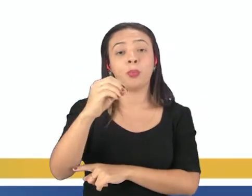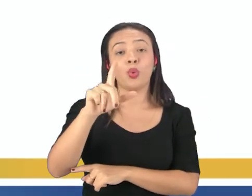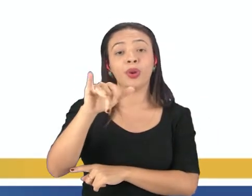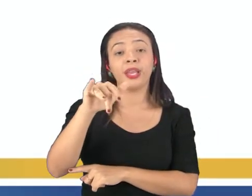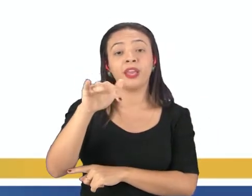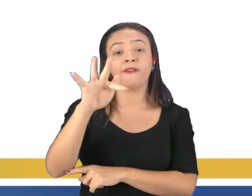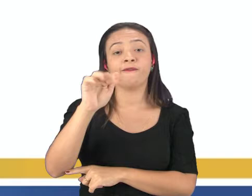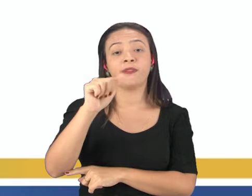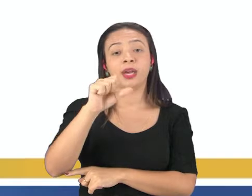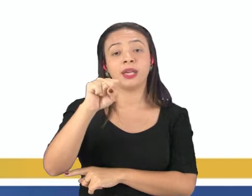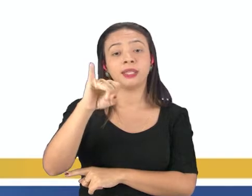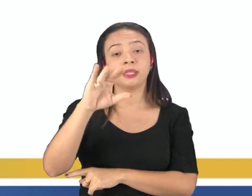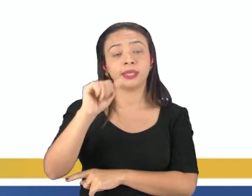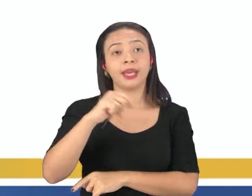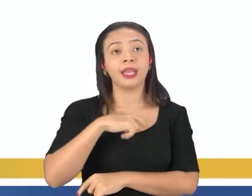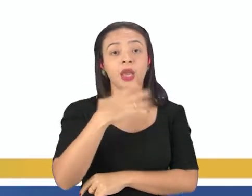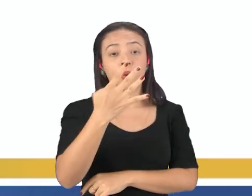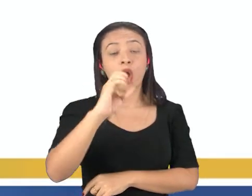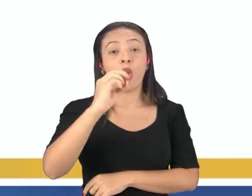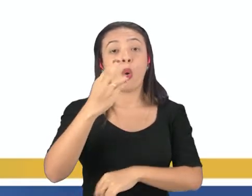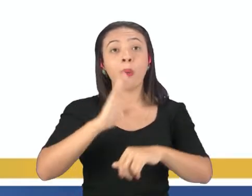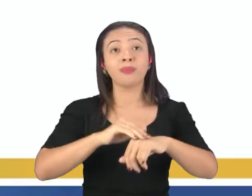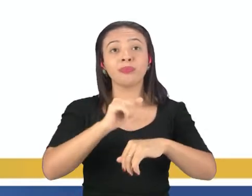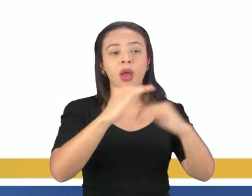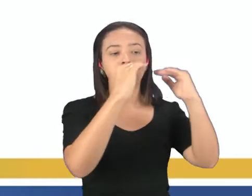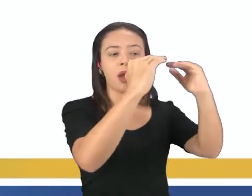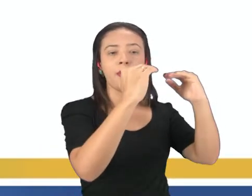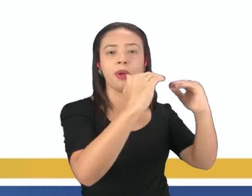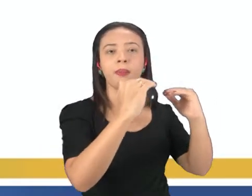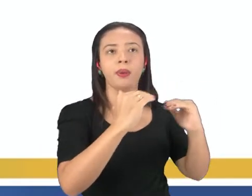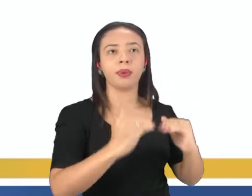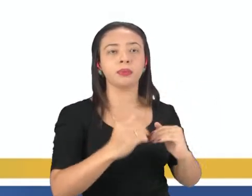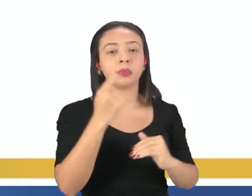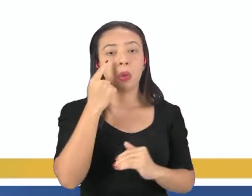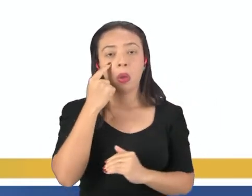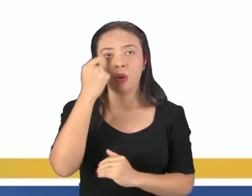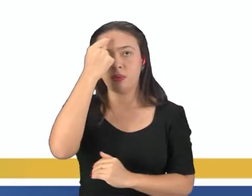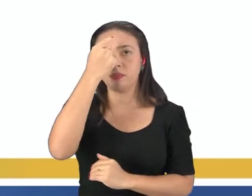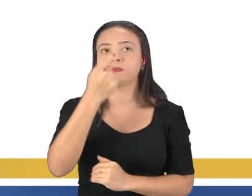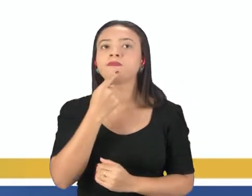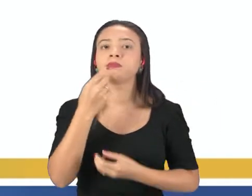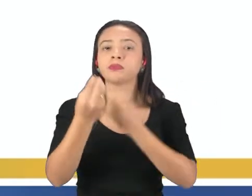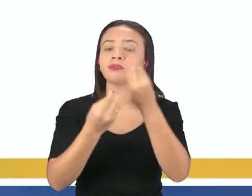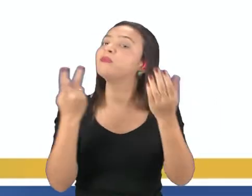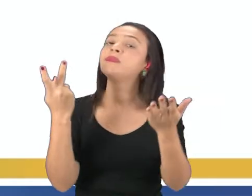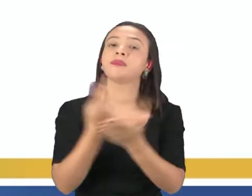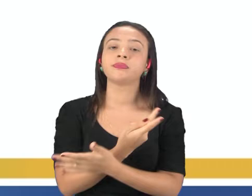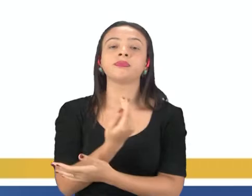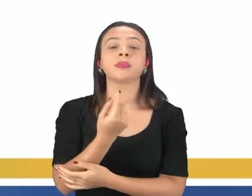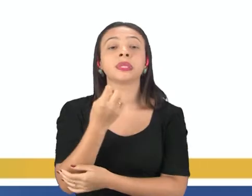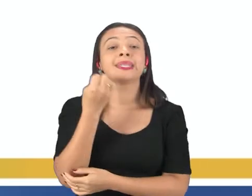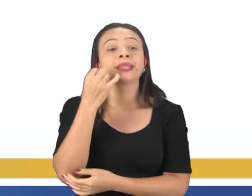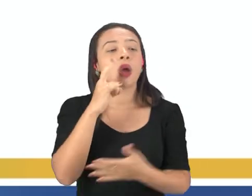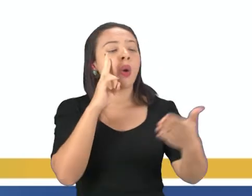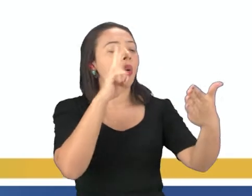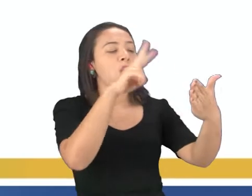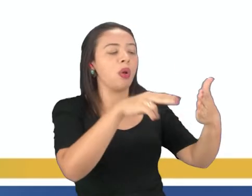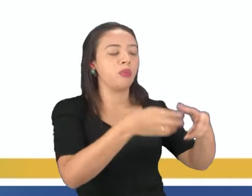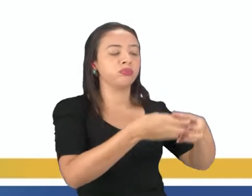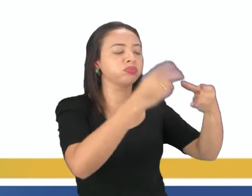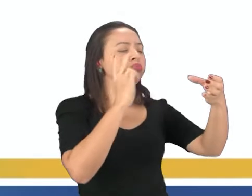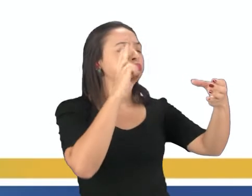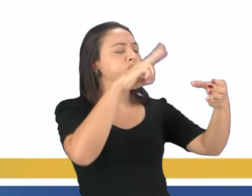aí vocês têm a representação aí, na forma de desenho, de como que seriam esses tipos de mistura visualmente